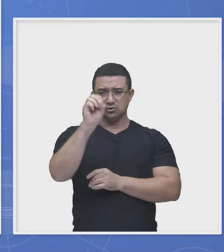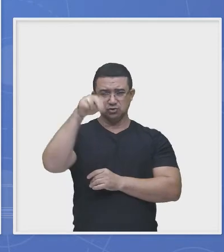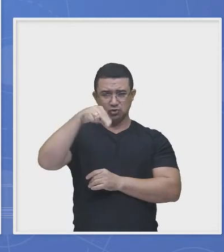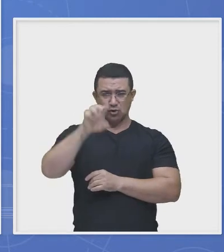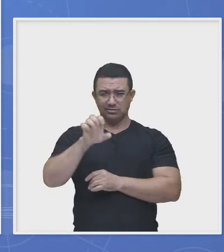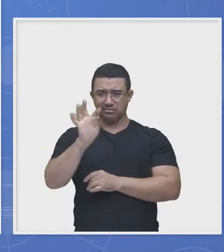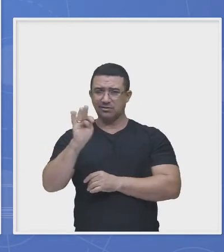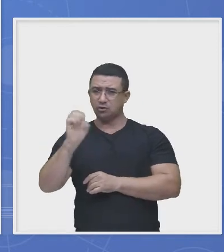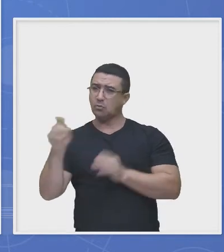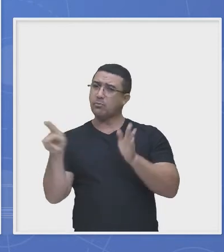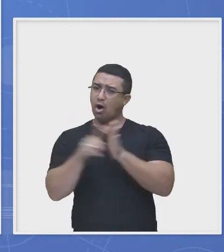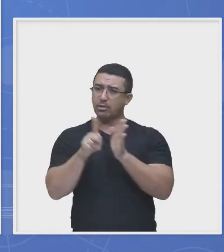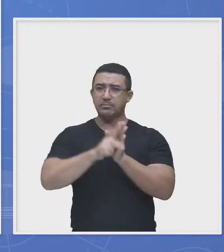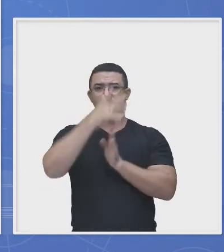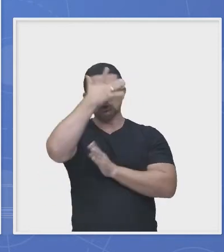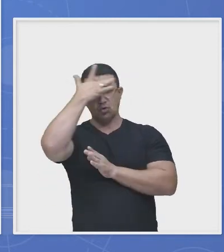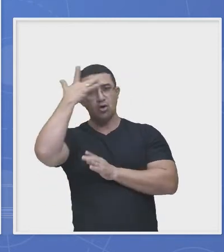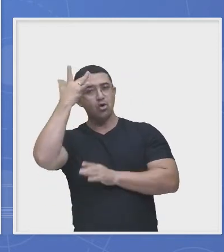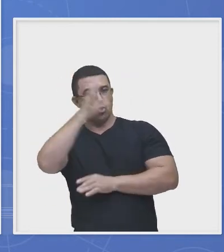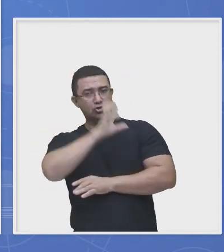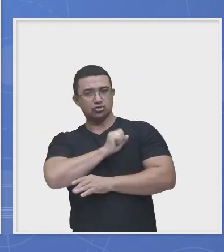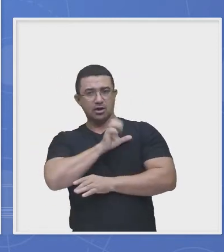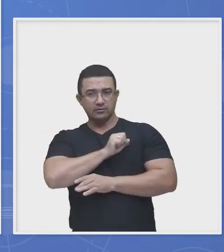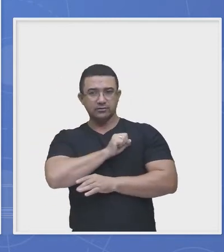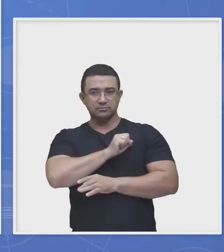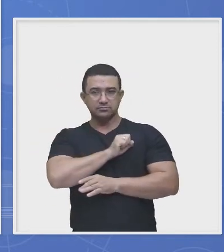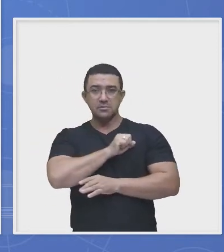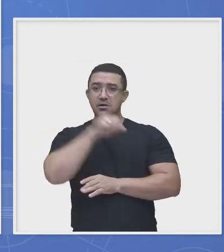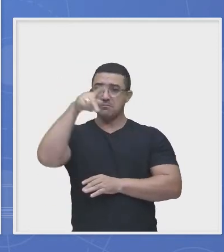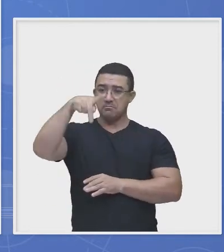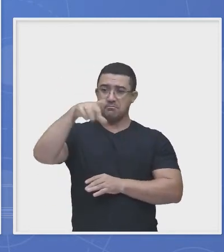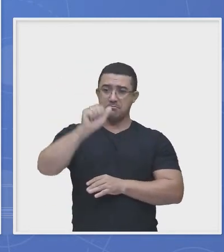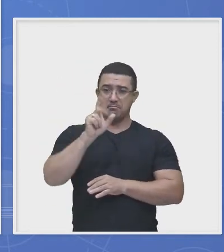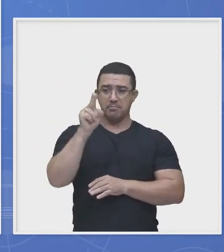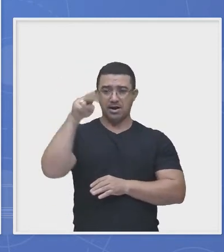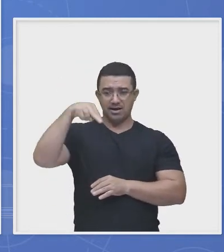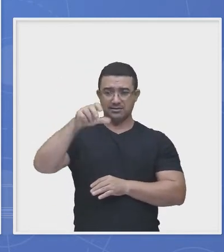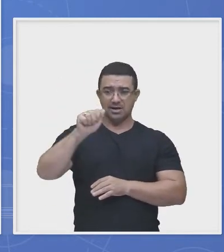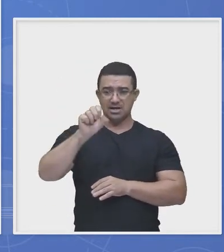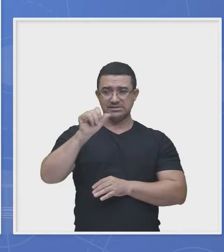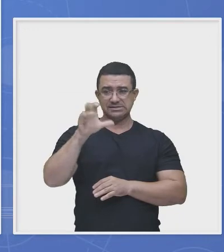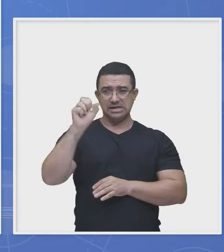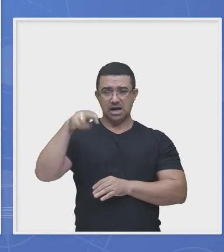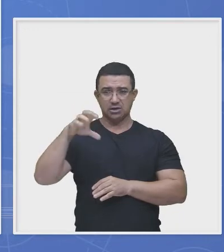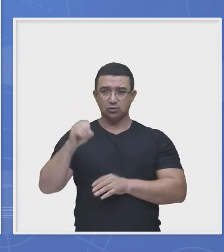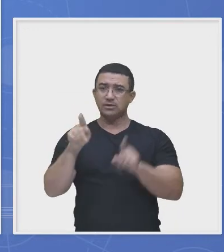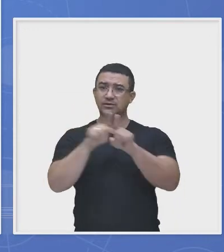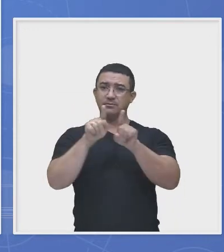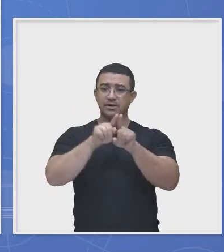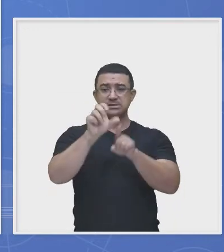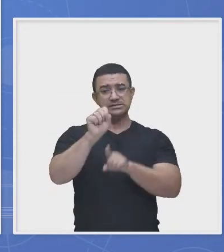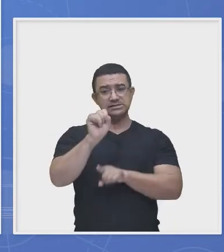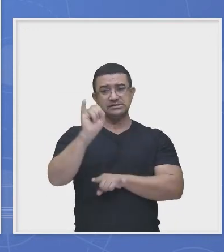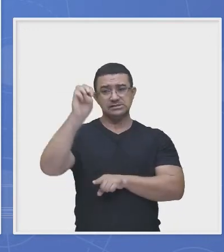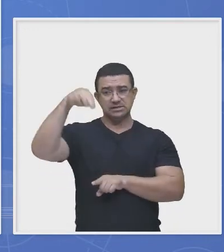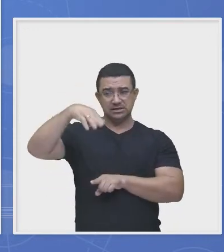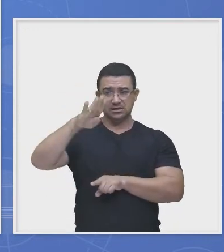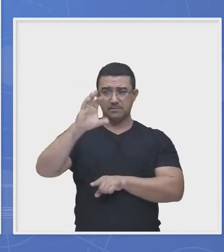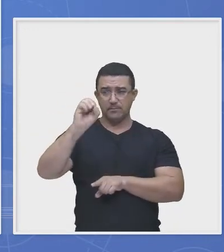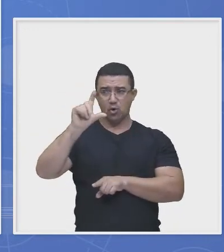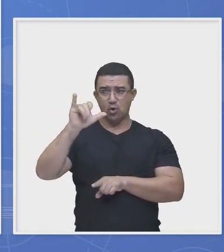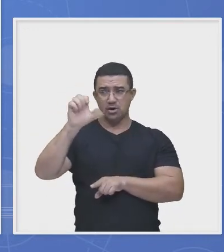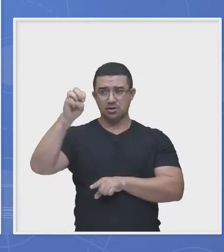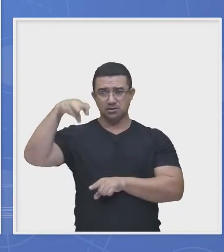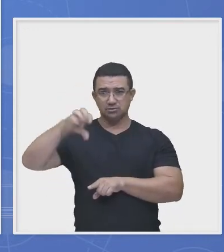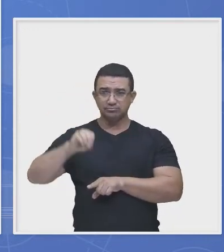dos parnasianos e simbolistas. Então, observe que, apesar dele ter a inovação na linguagem, Augusto dos Anjos estava muito ligado a